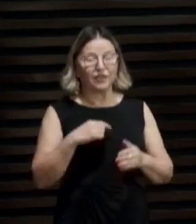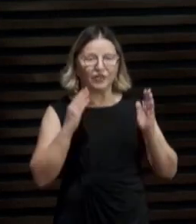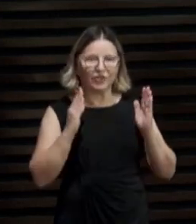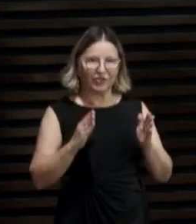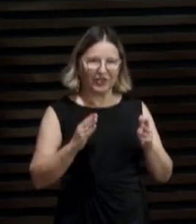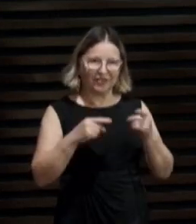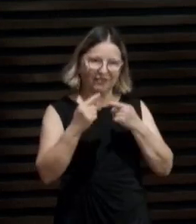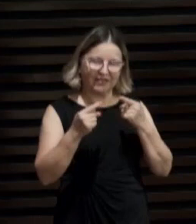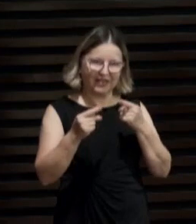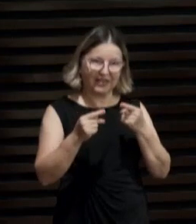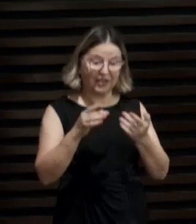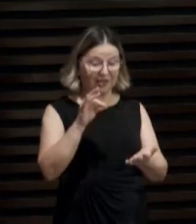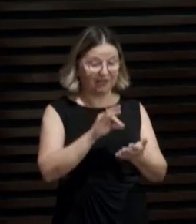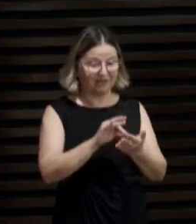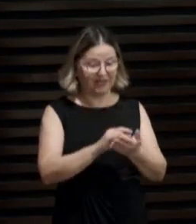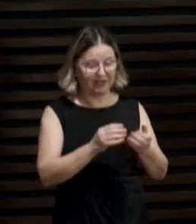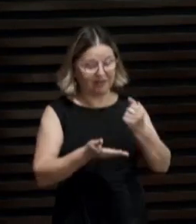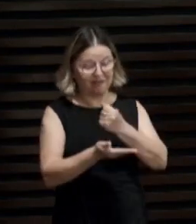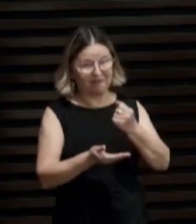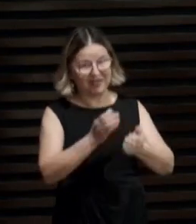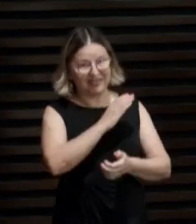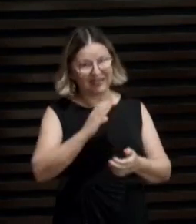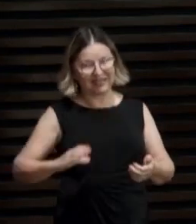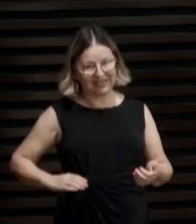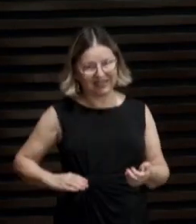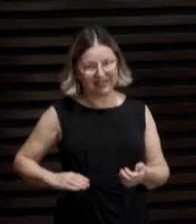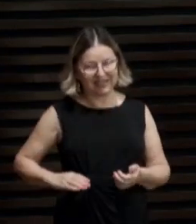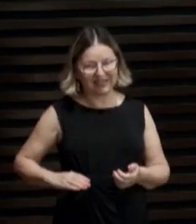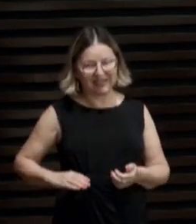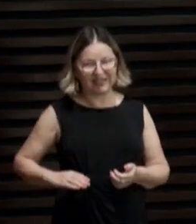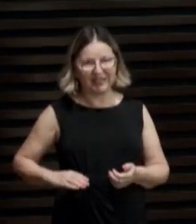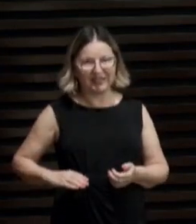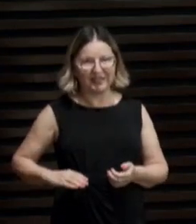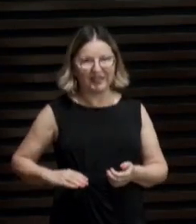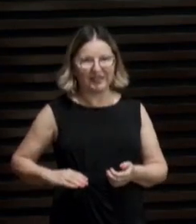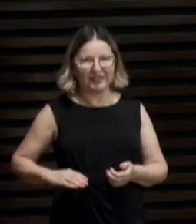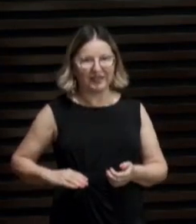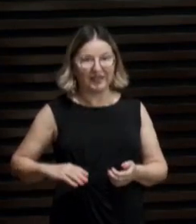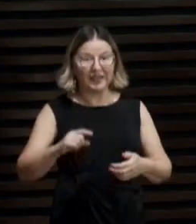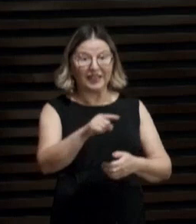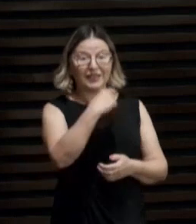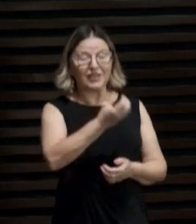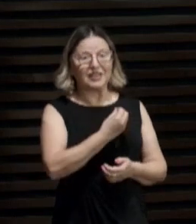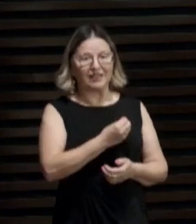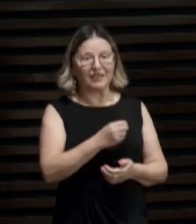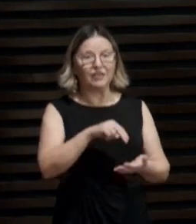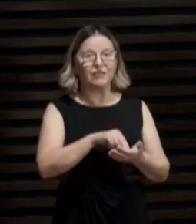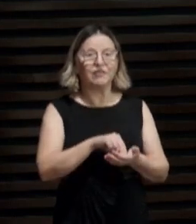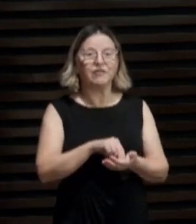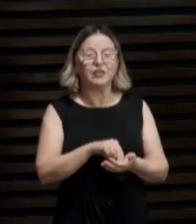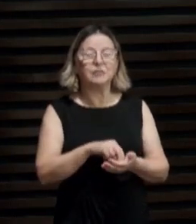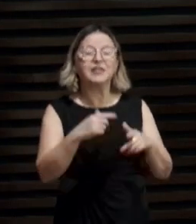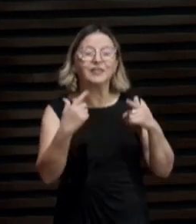é Cristo. E o que nós edificamos, o que material que nós usamos para edificar as nossas vidas, vai